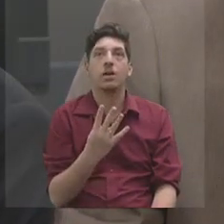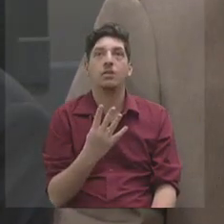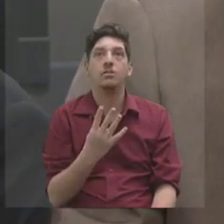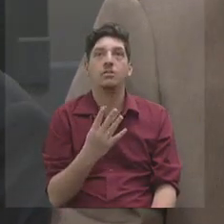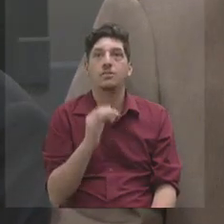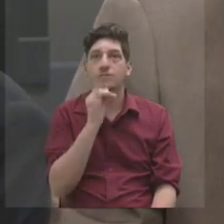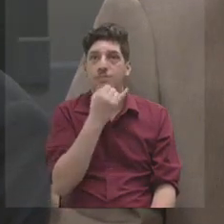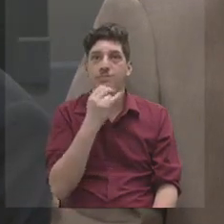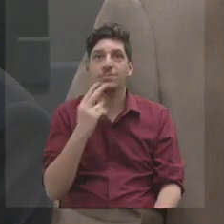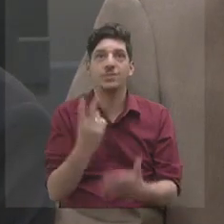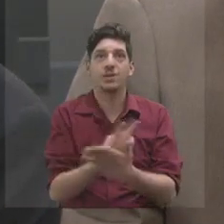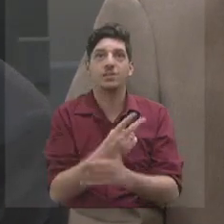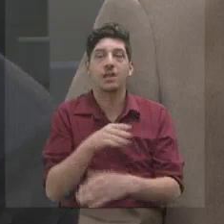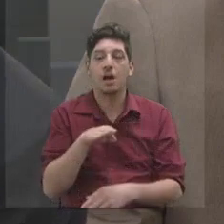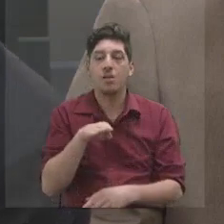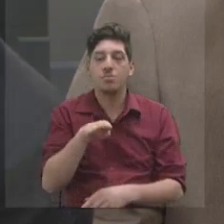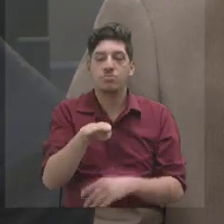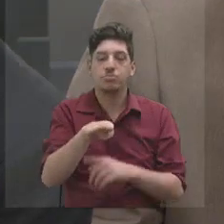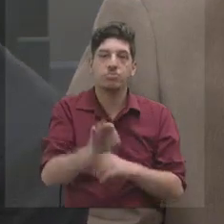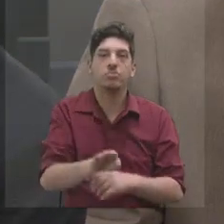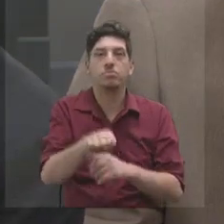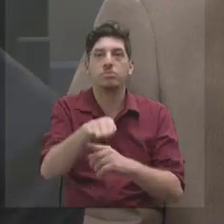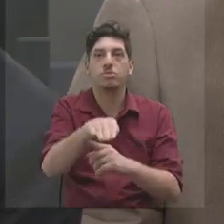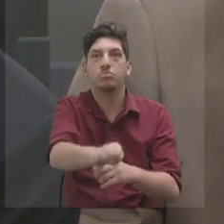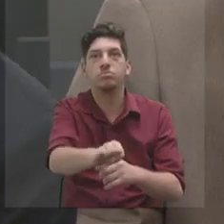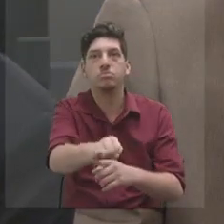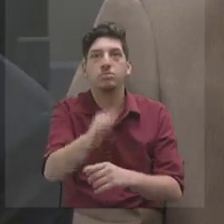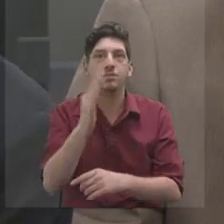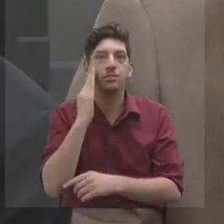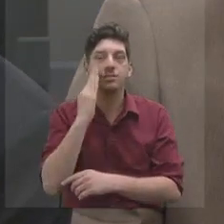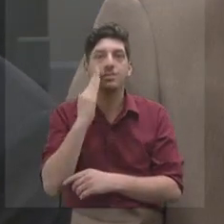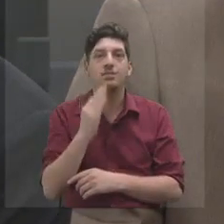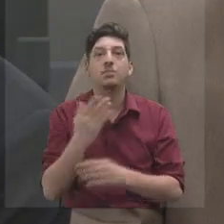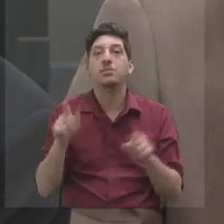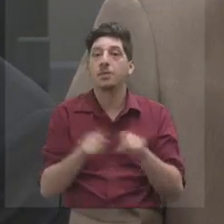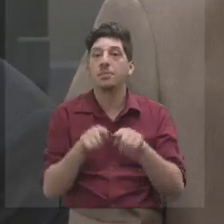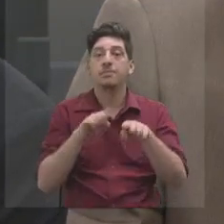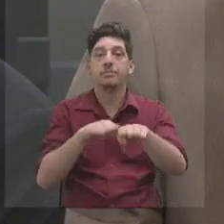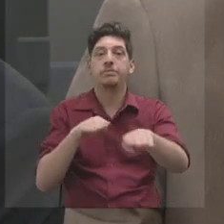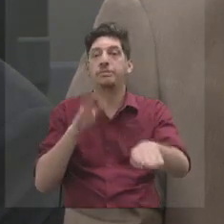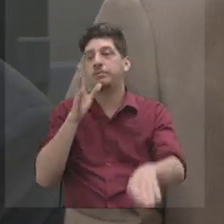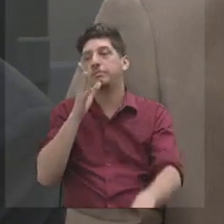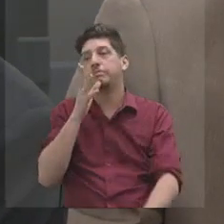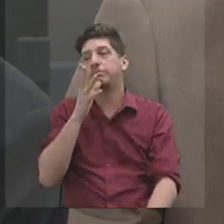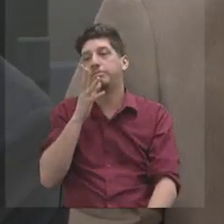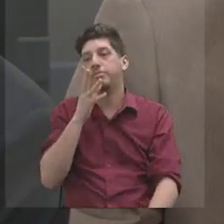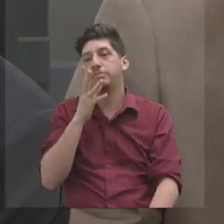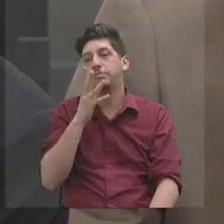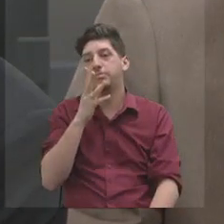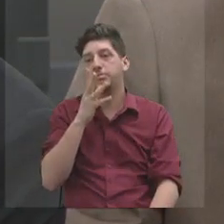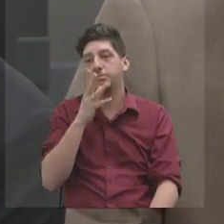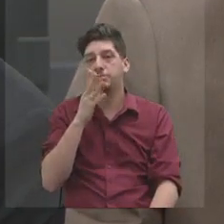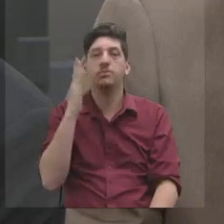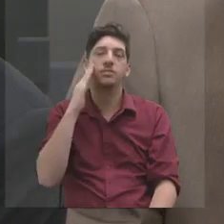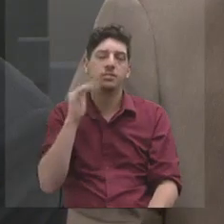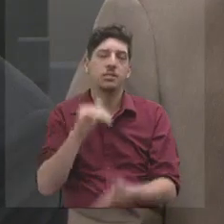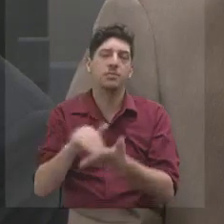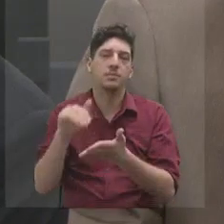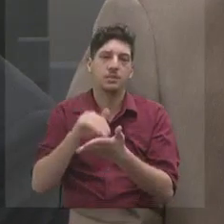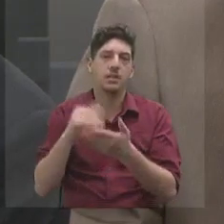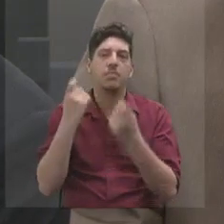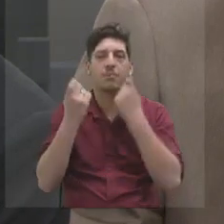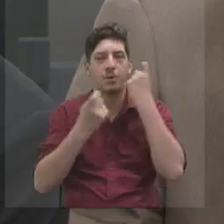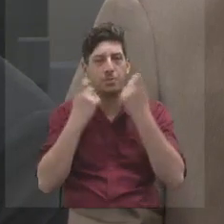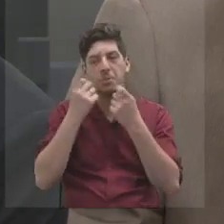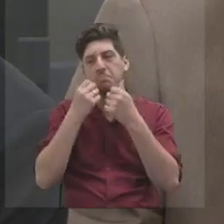o fundo sem falar no trânsito que tá cada dia mais lento então secretário eu sei da preocupação que o Senhor tem